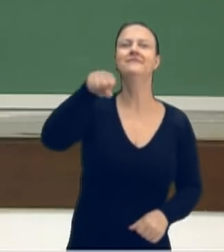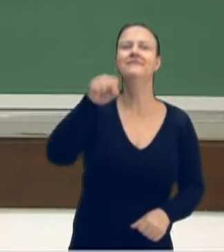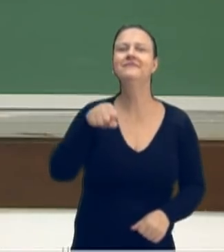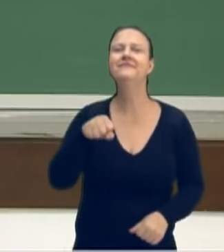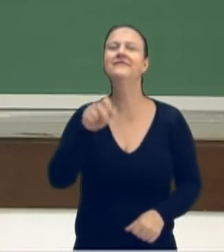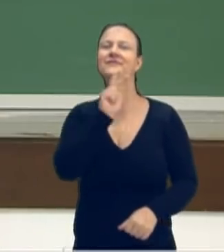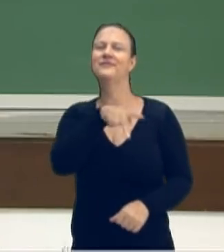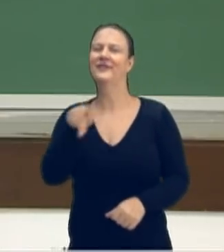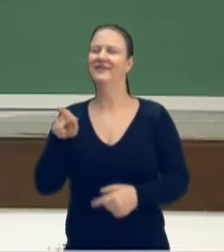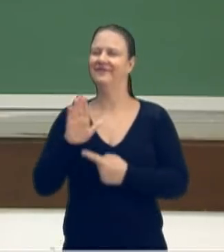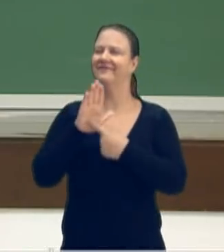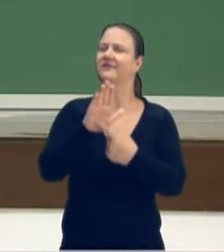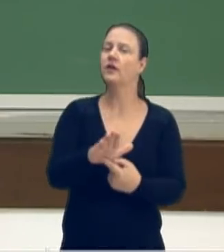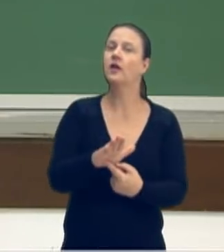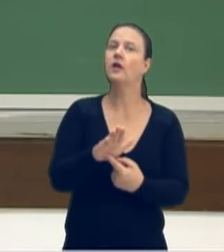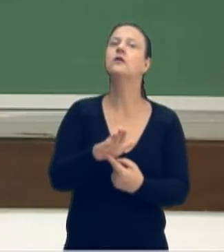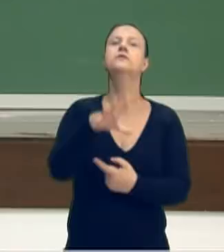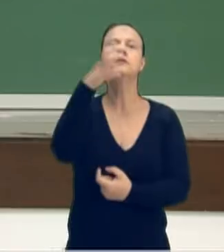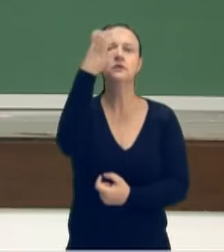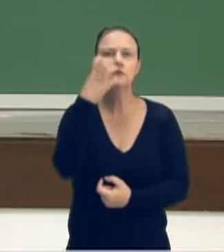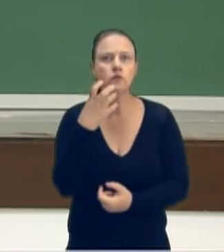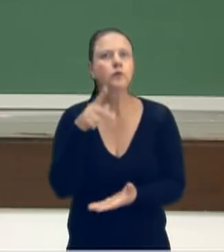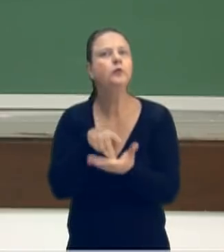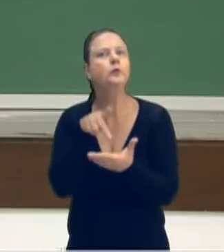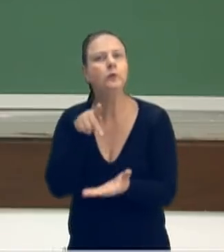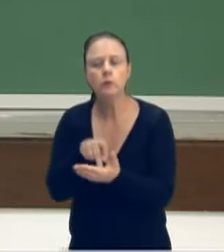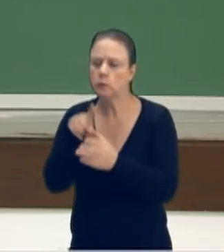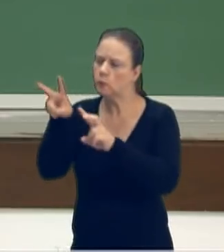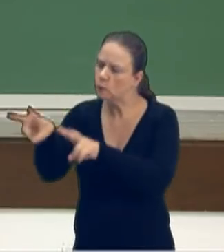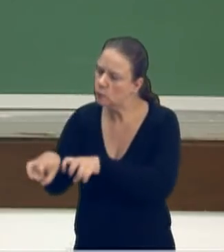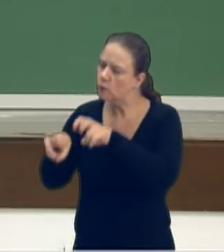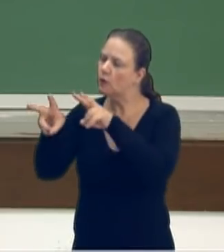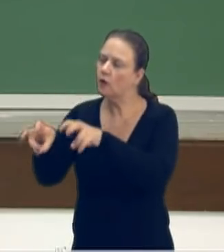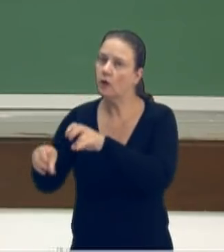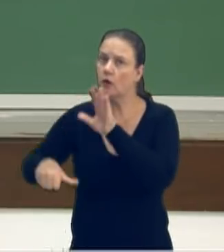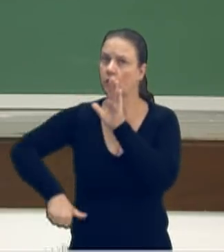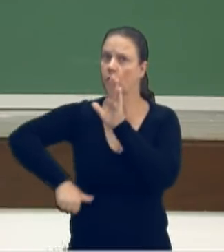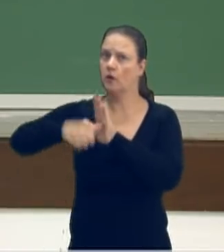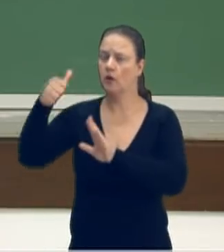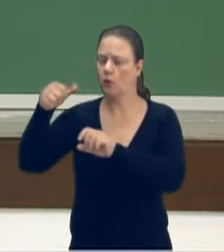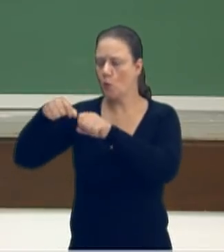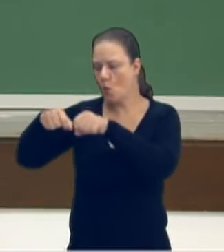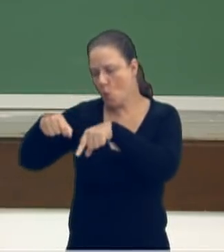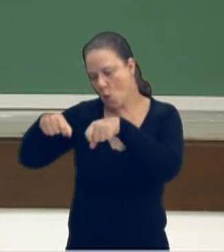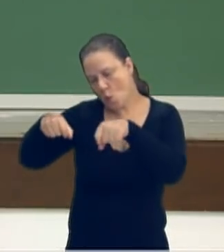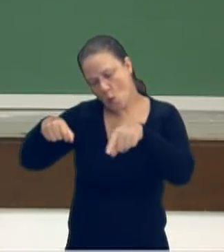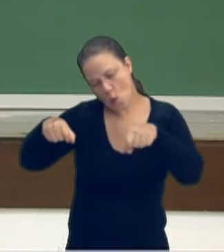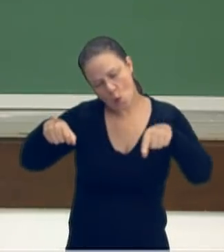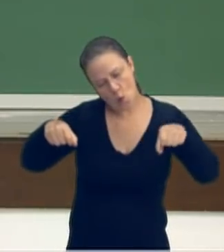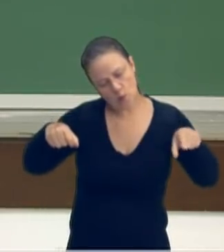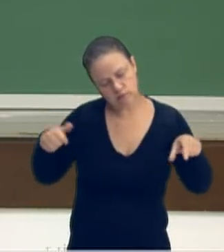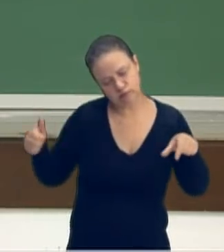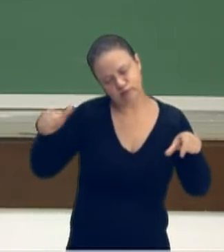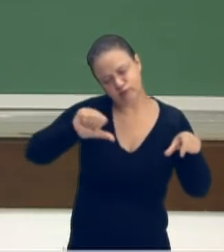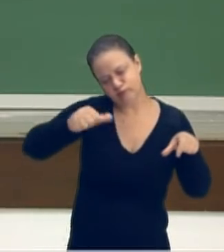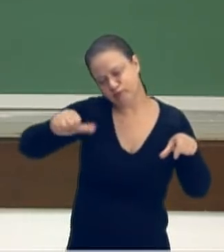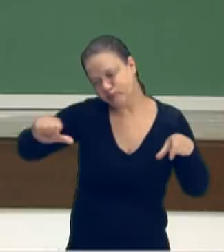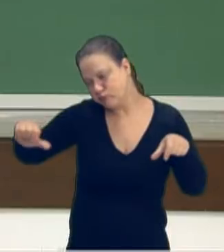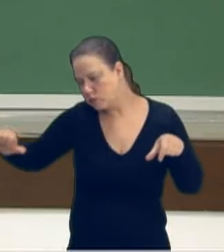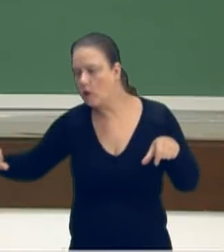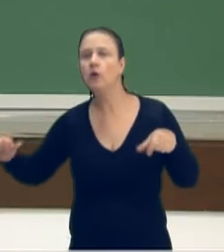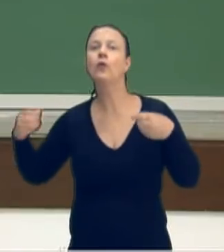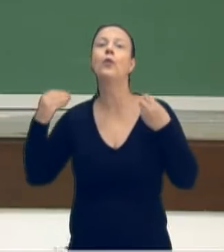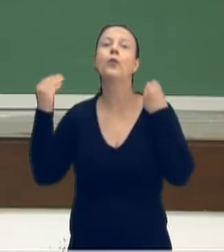para vocês hoje. Plantavam na areia, uma das primeiras agriculturas das civilizações da antiguidade, e quando você